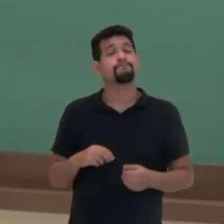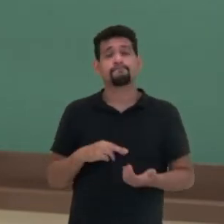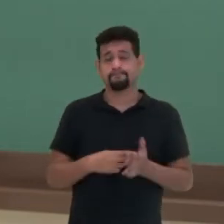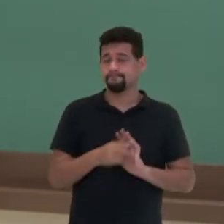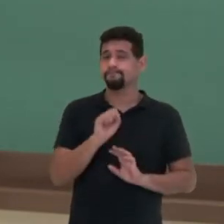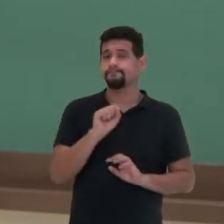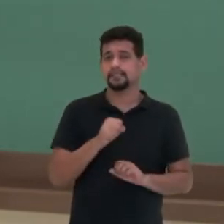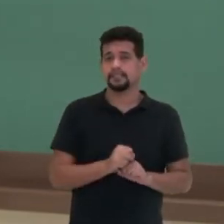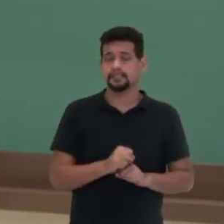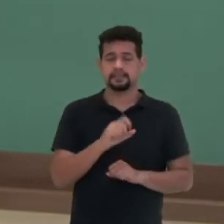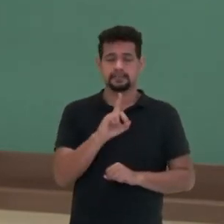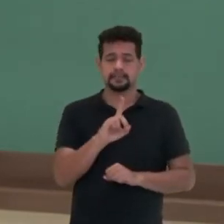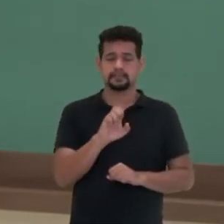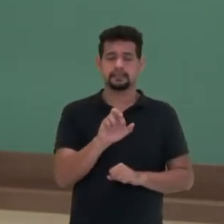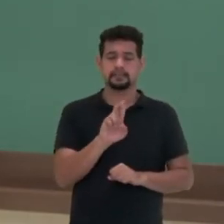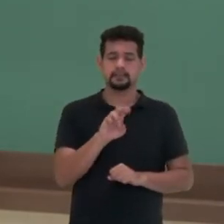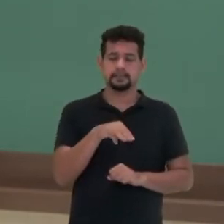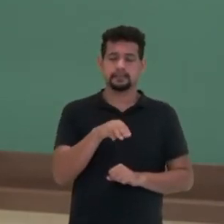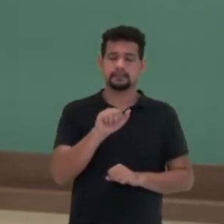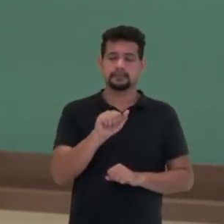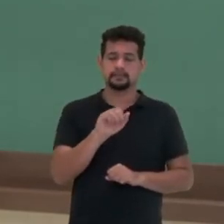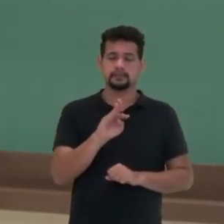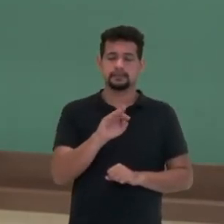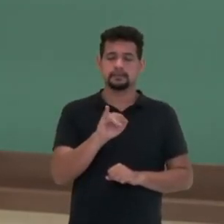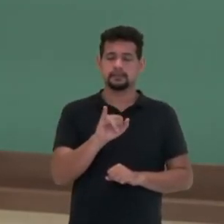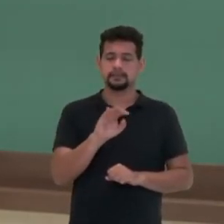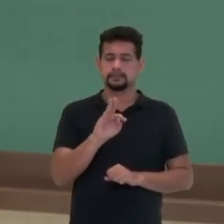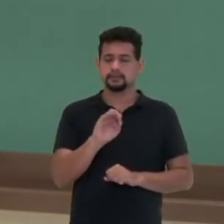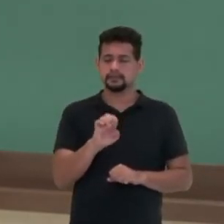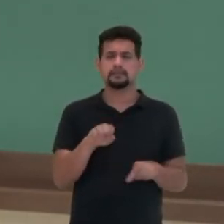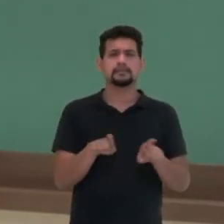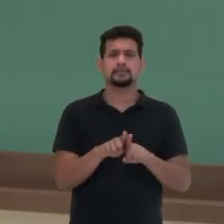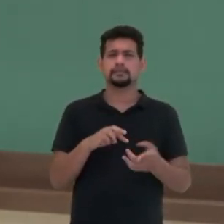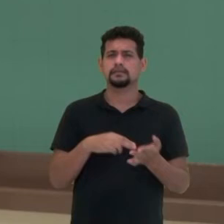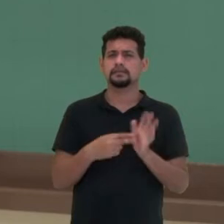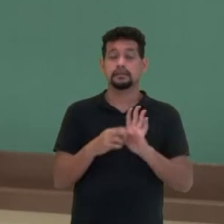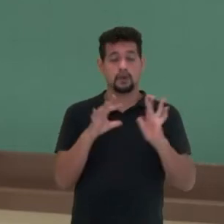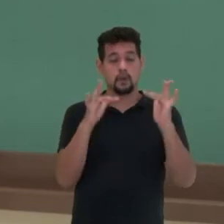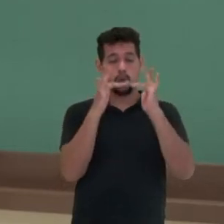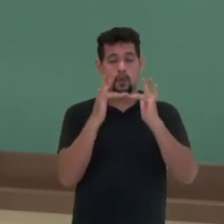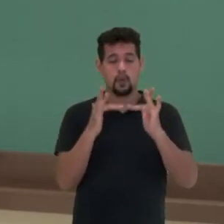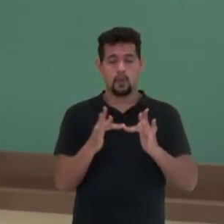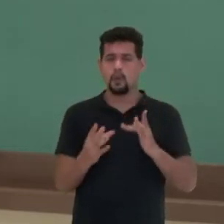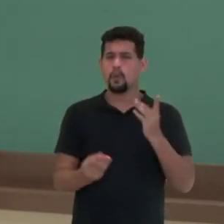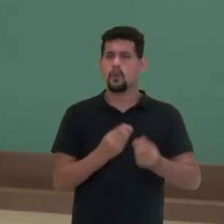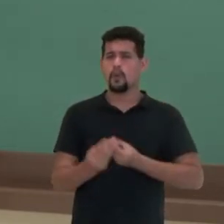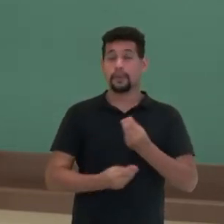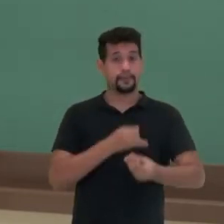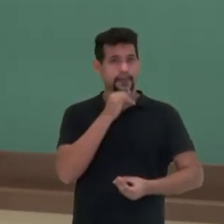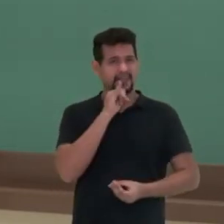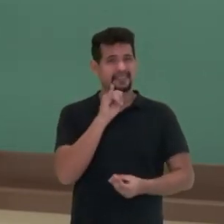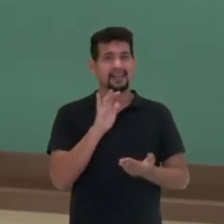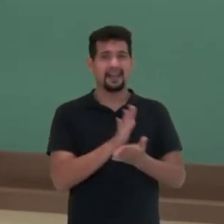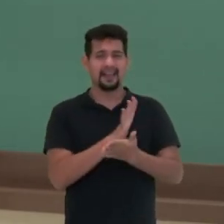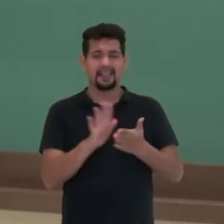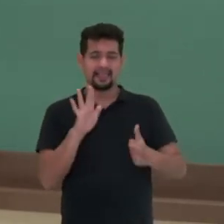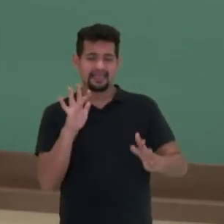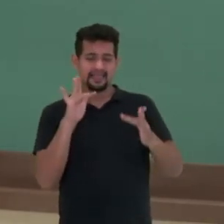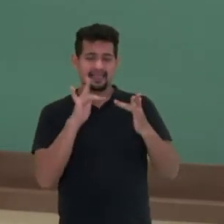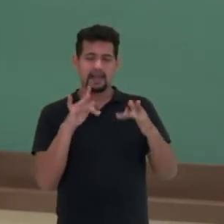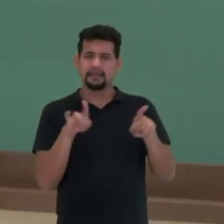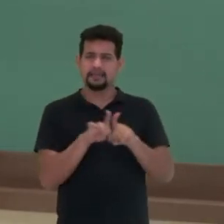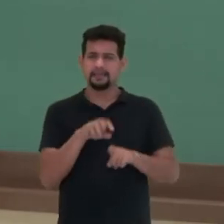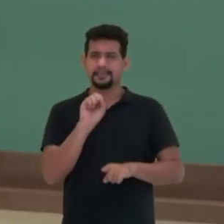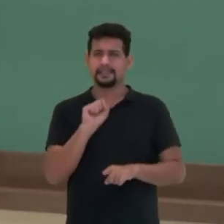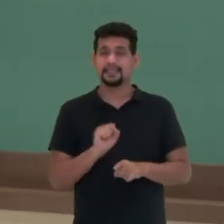uma dermatite, né, atópica. Também a dermatite de contato é o seguinte, digamos que você encostou num produto